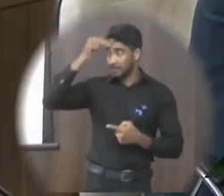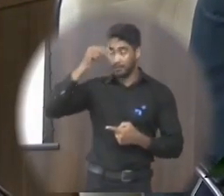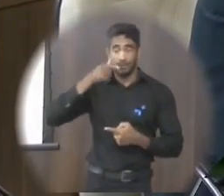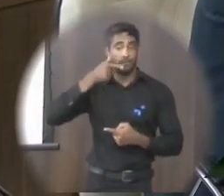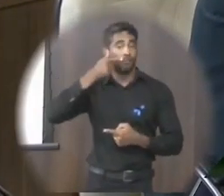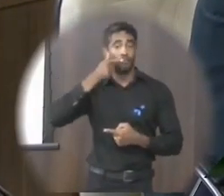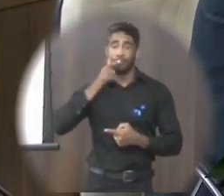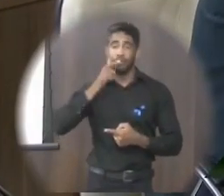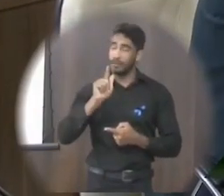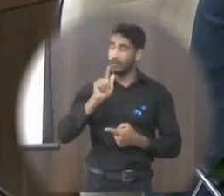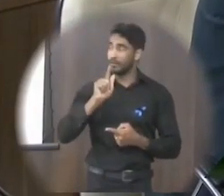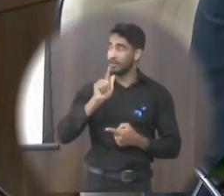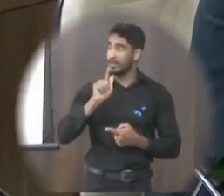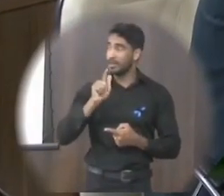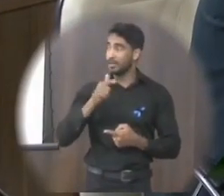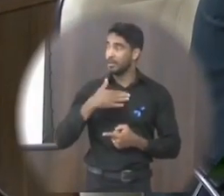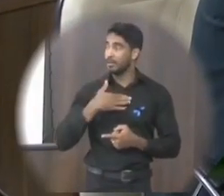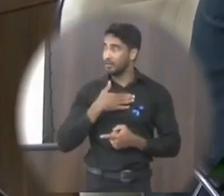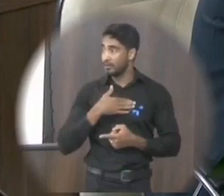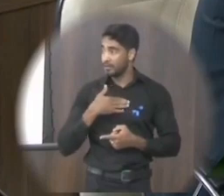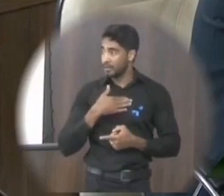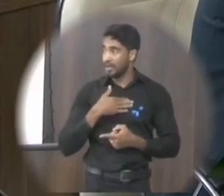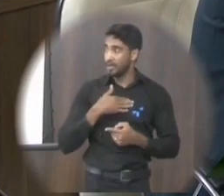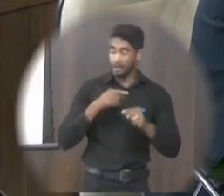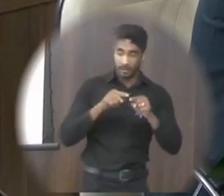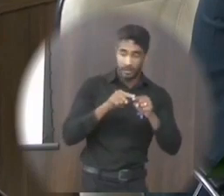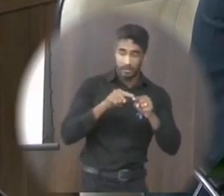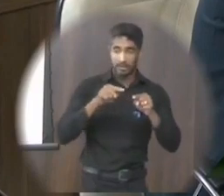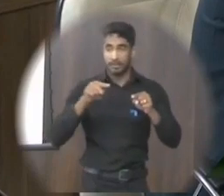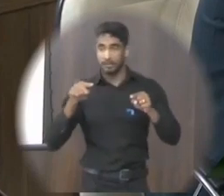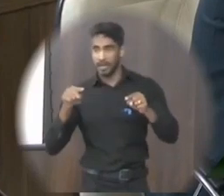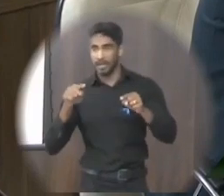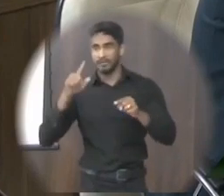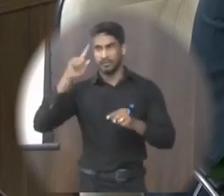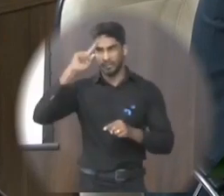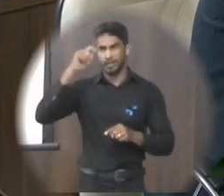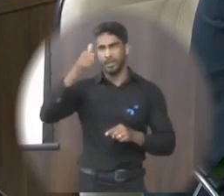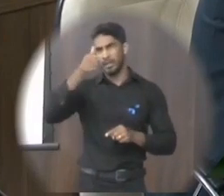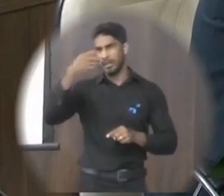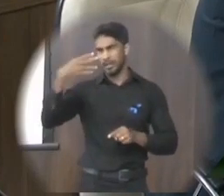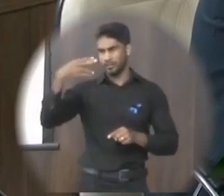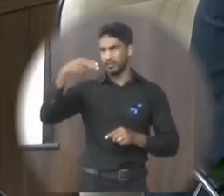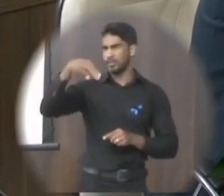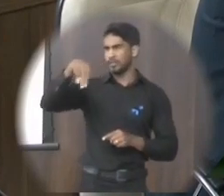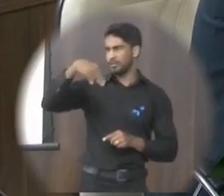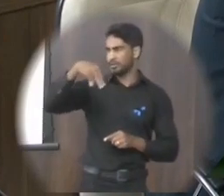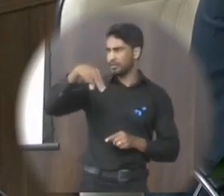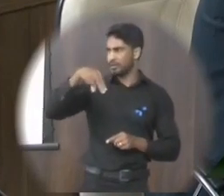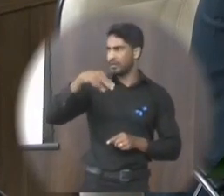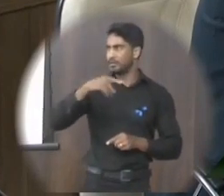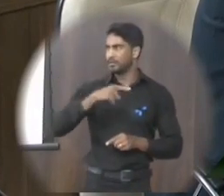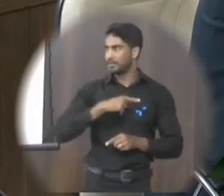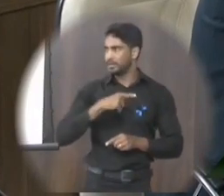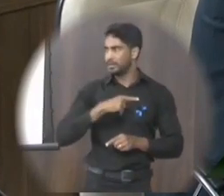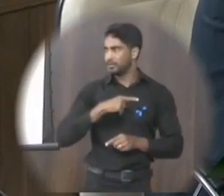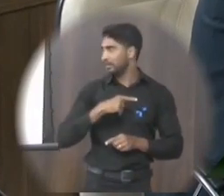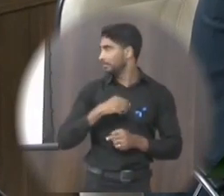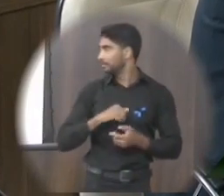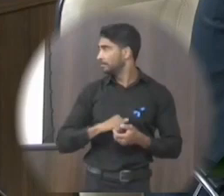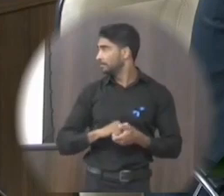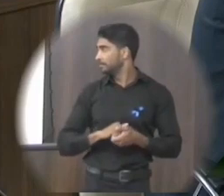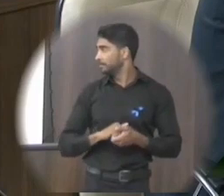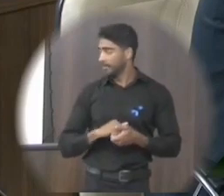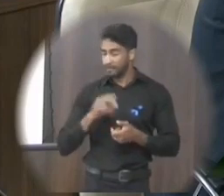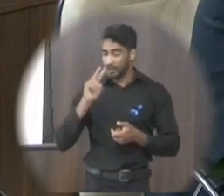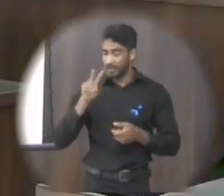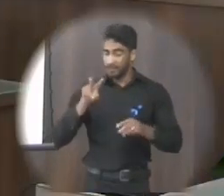CNDs. Eu gostaria de ter que Vossa Excelência visse esse prazo, se não me engano, se for dia 14 de novembro, teria que fazer uma reunião extra para verificar